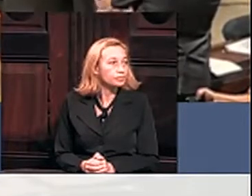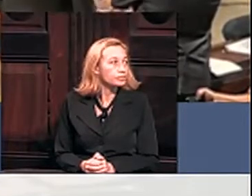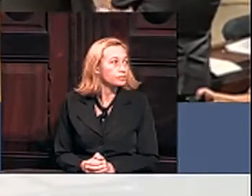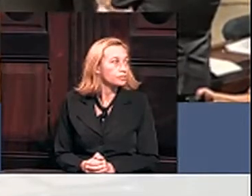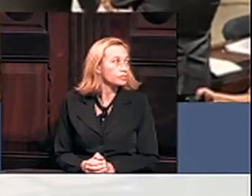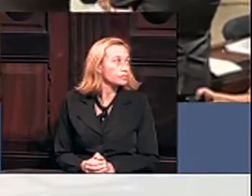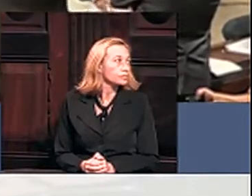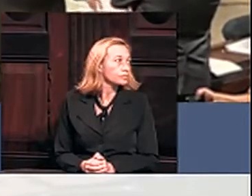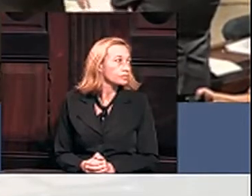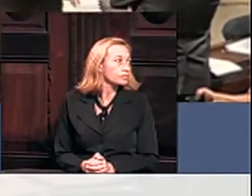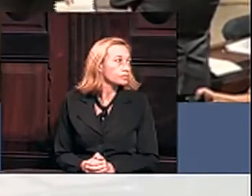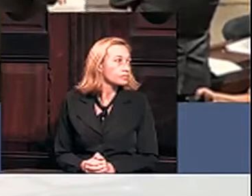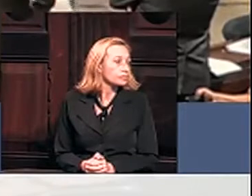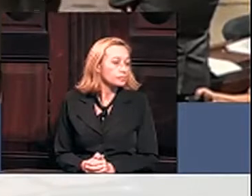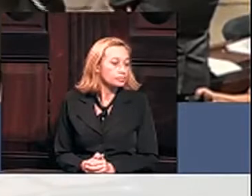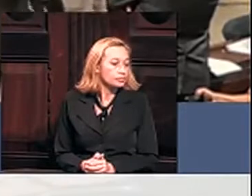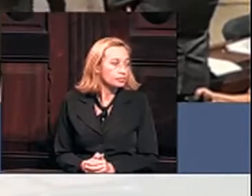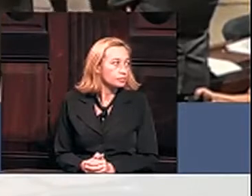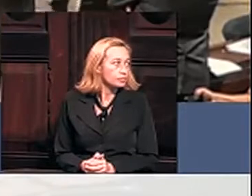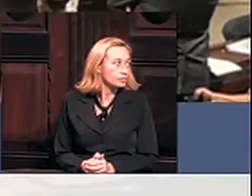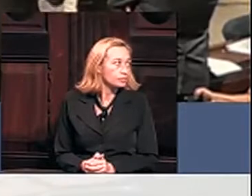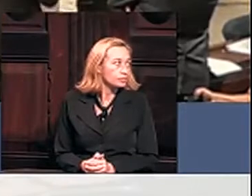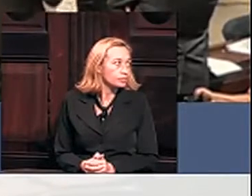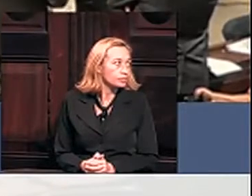bancada do PT.